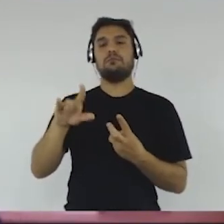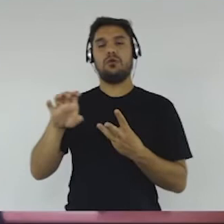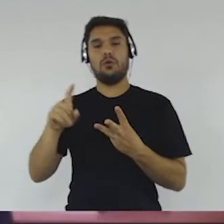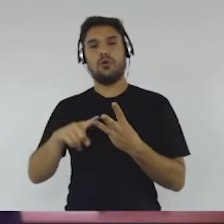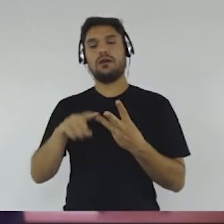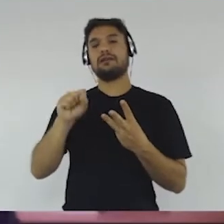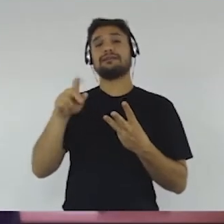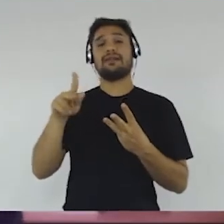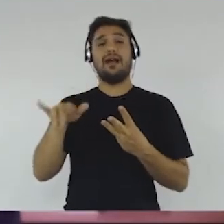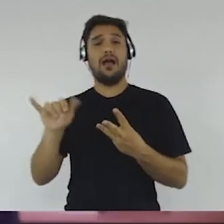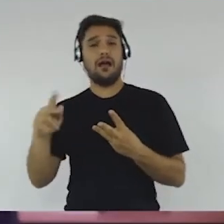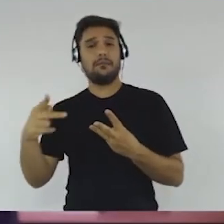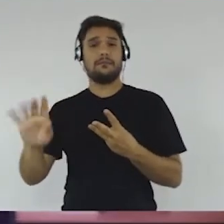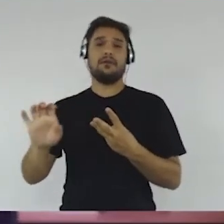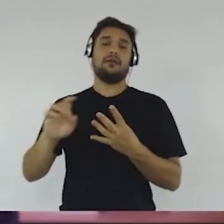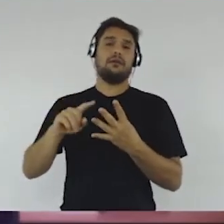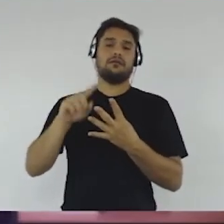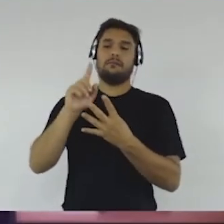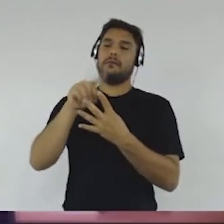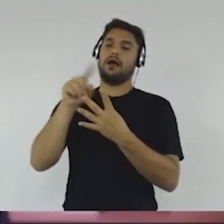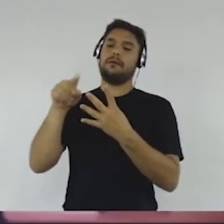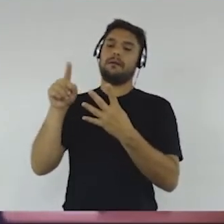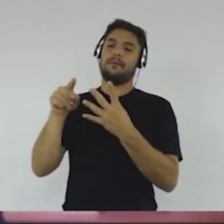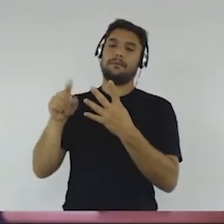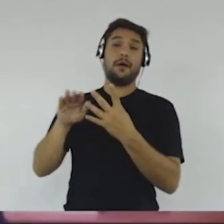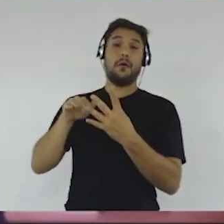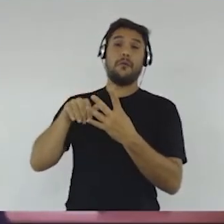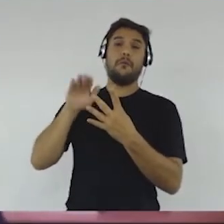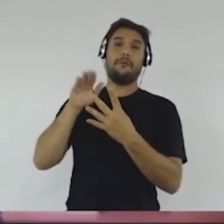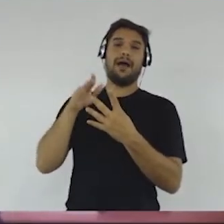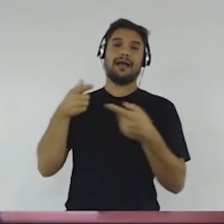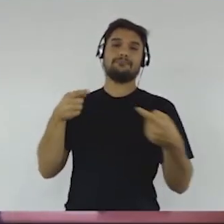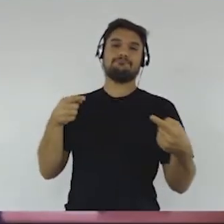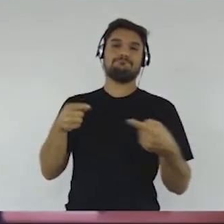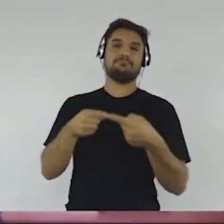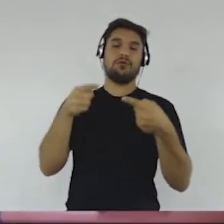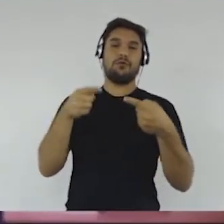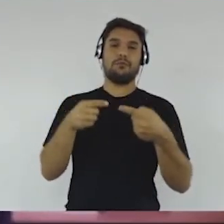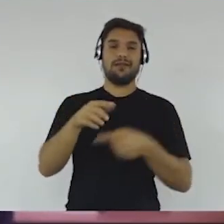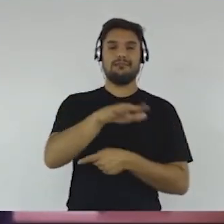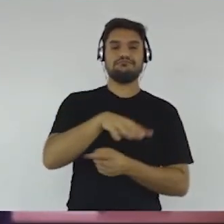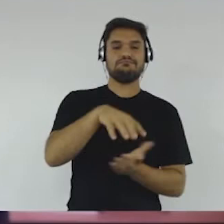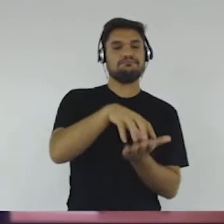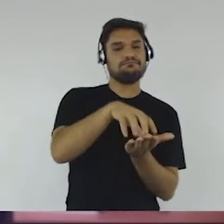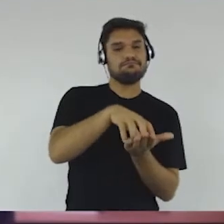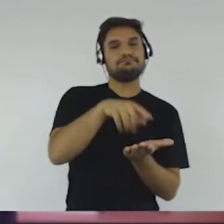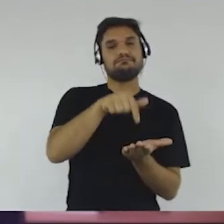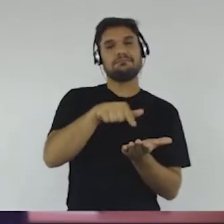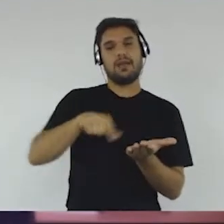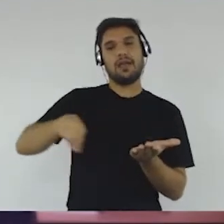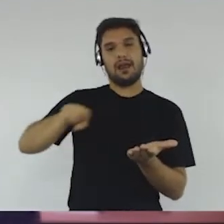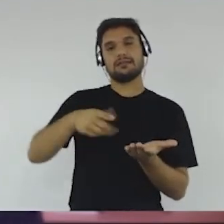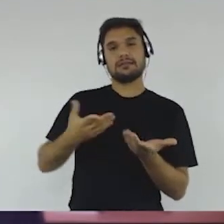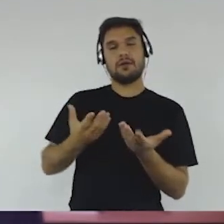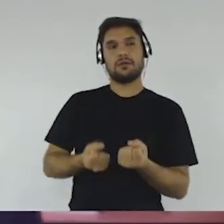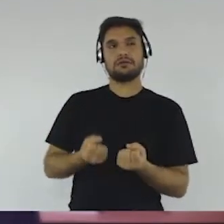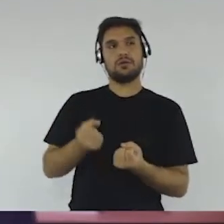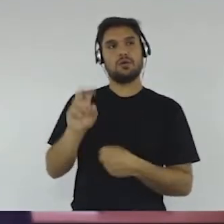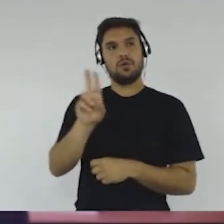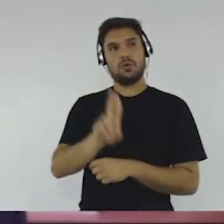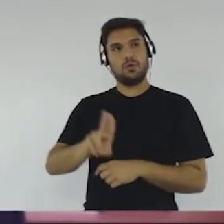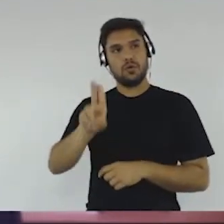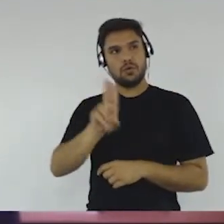em Skype. Portanto, aquilo que for mais adequado para um tribunal arbitral para as partes, as câmaras hoje estão